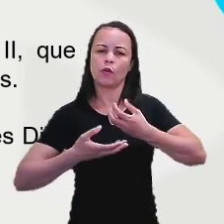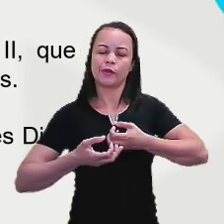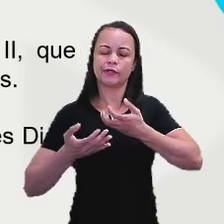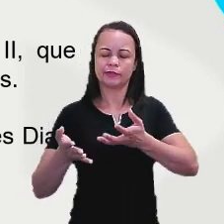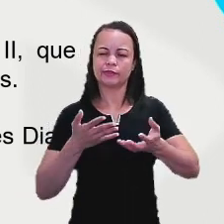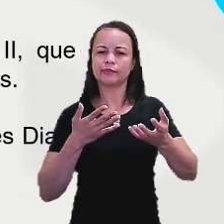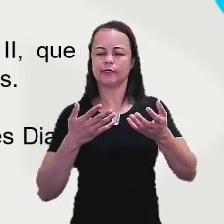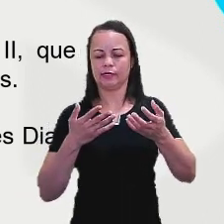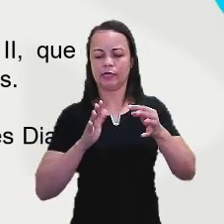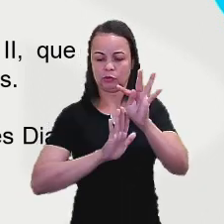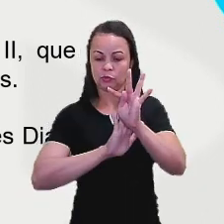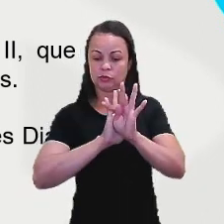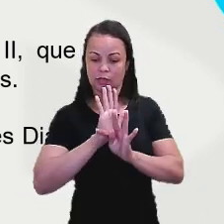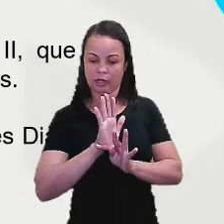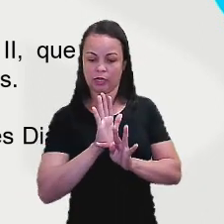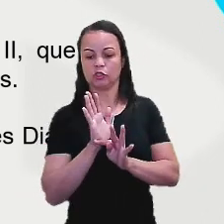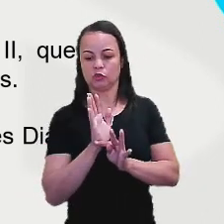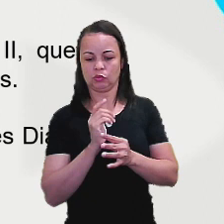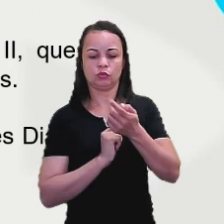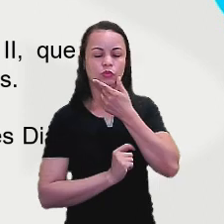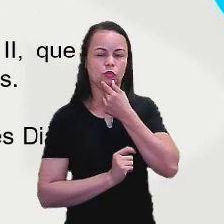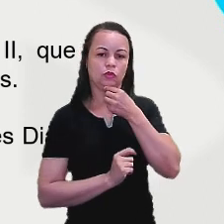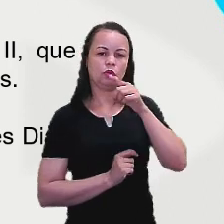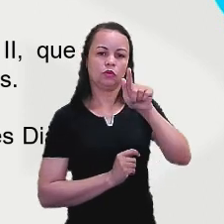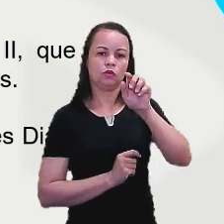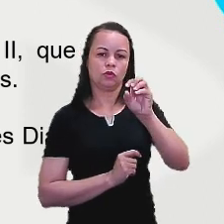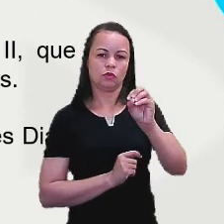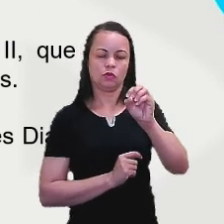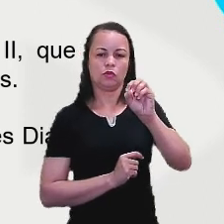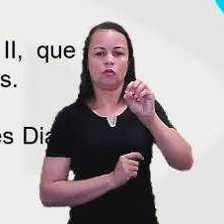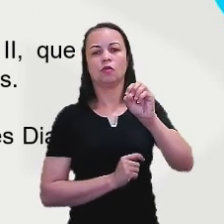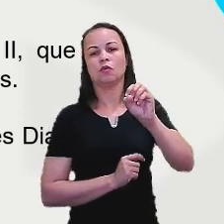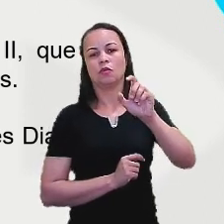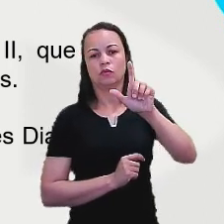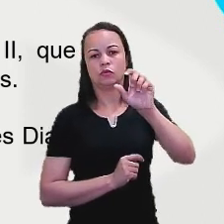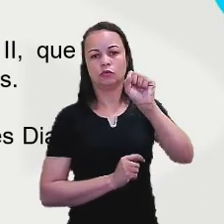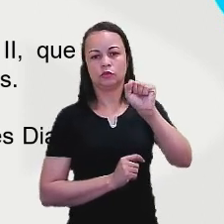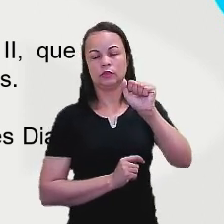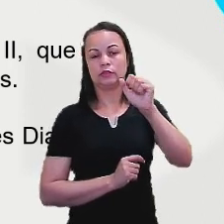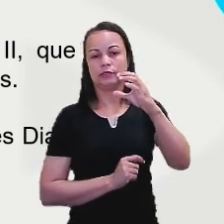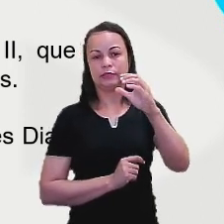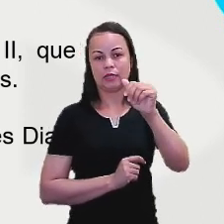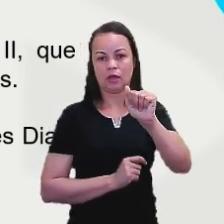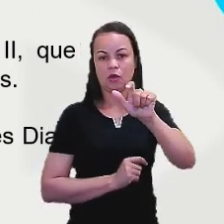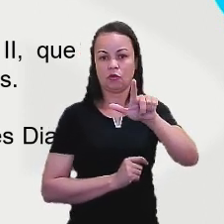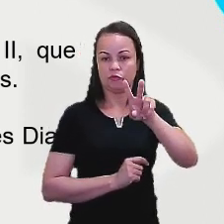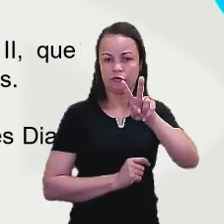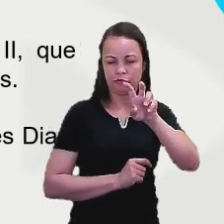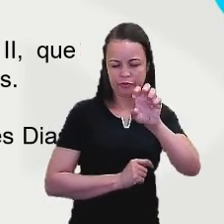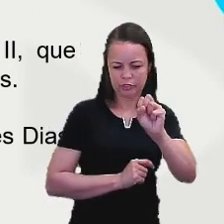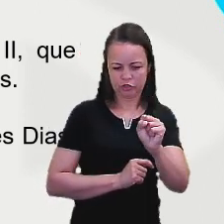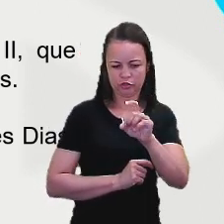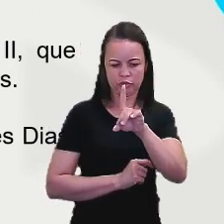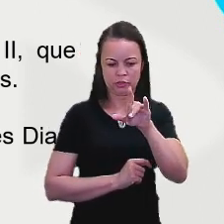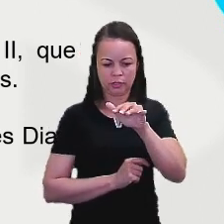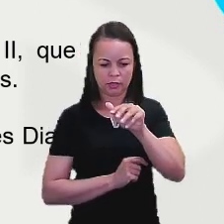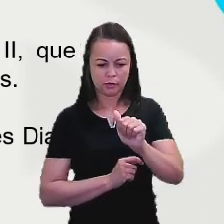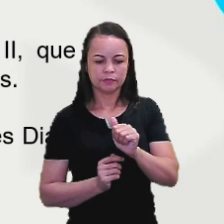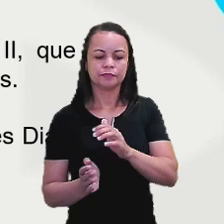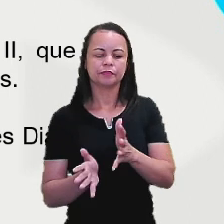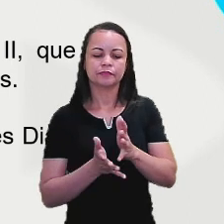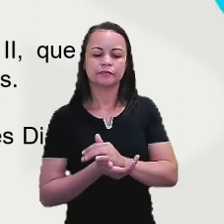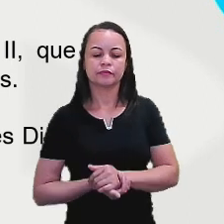a relação intertextual com a obra original. Então, podemos afirmar que, letra A, no poema